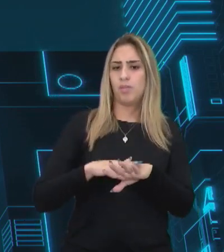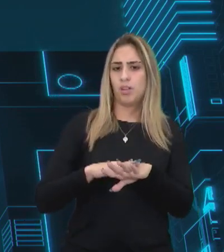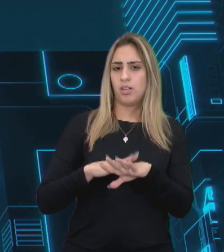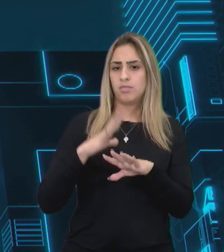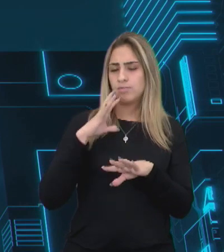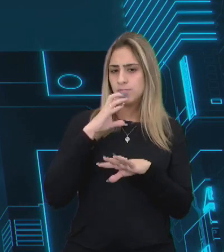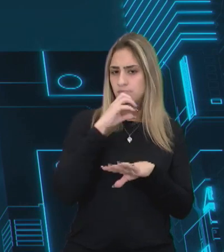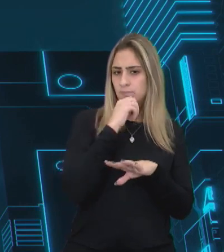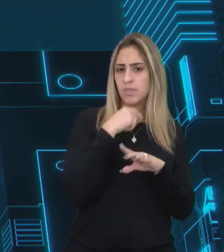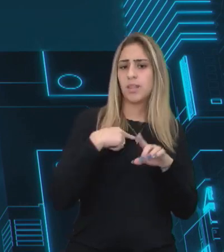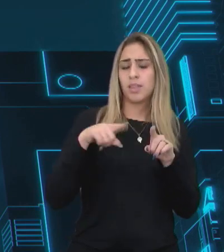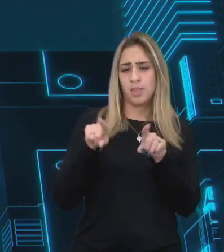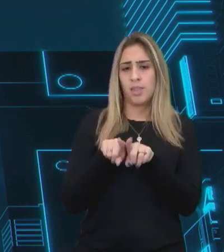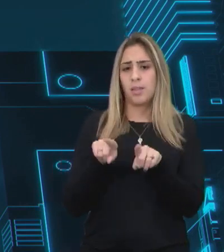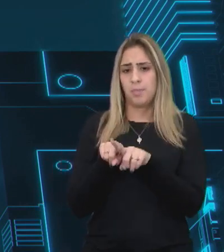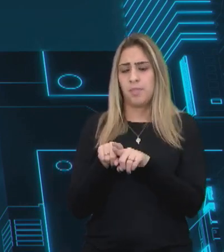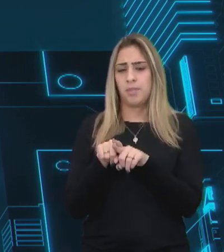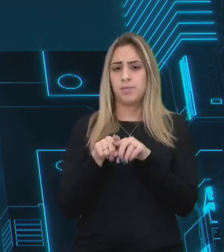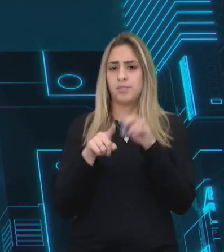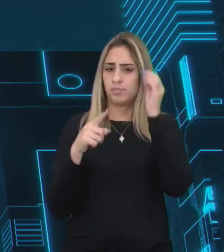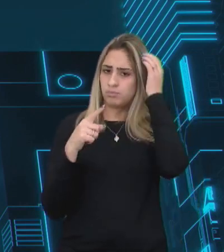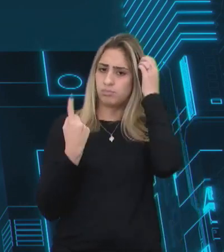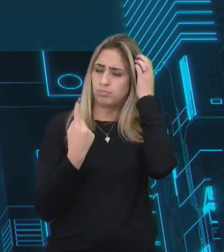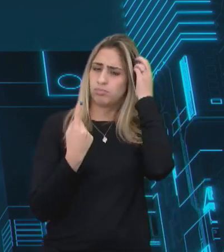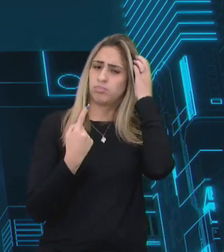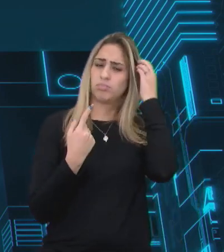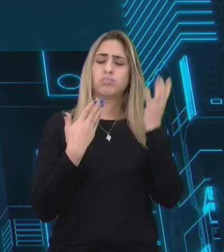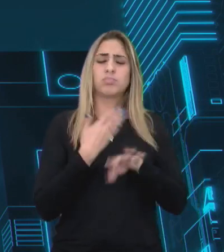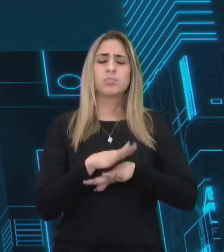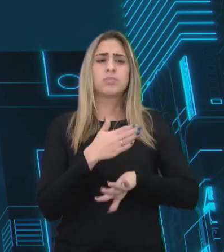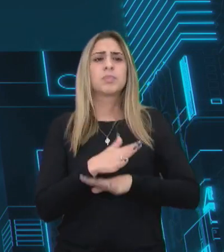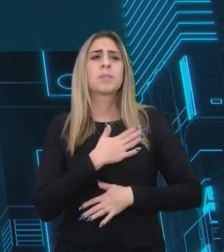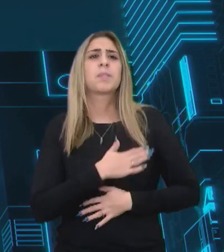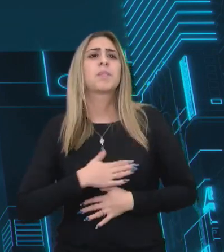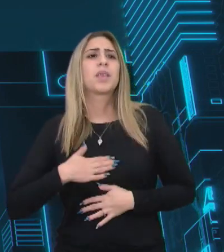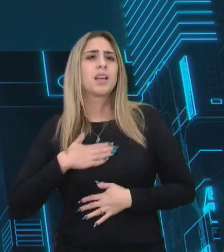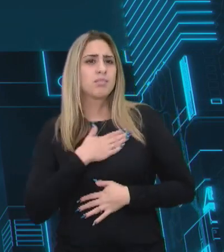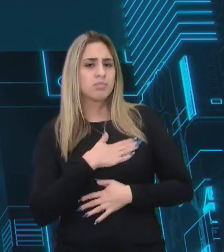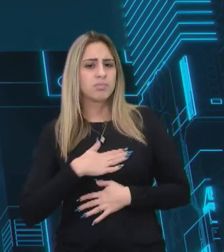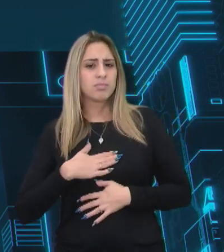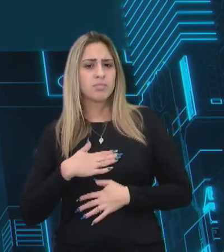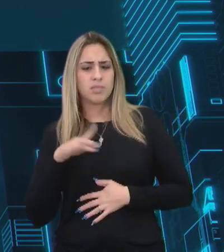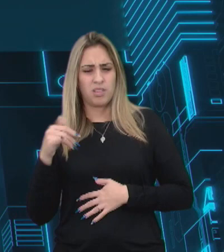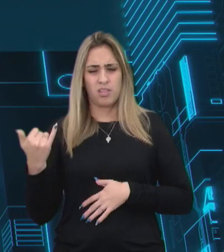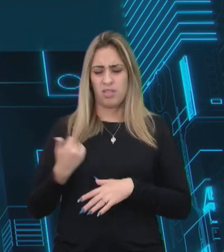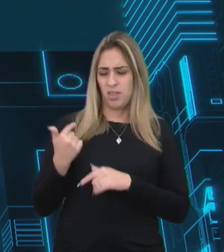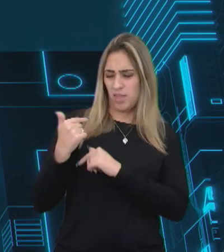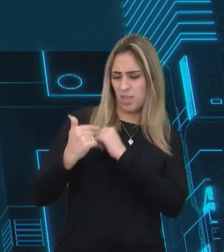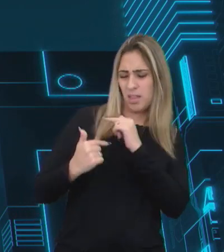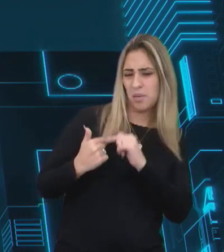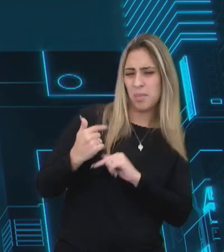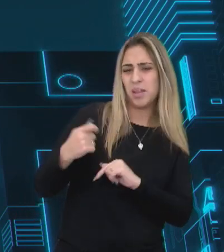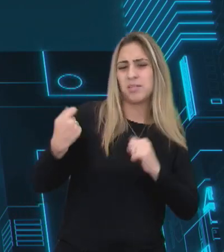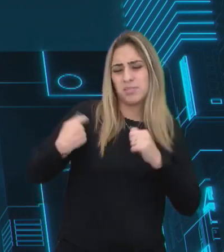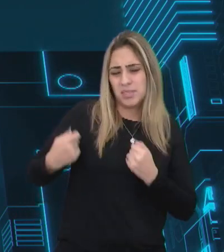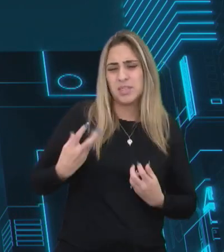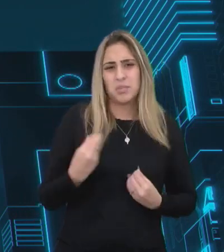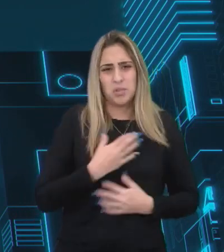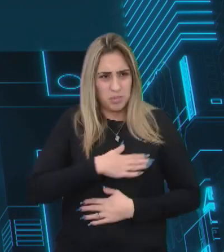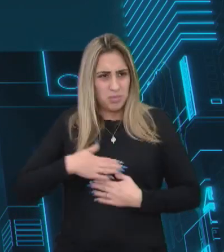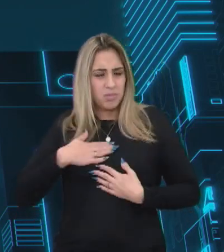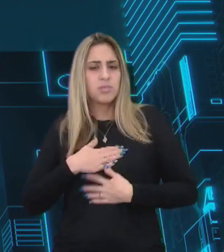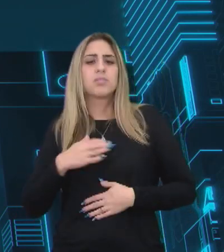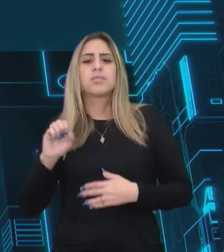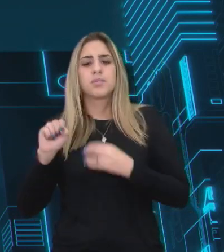excelência, existe também uma execução prazerosa, né? Ah, professor, quer dizer que trabalhar sempre tem que ser prazeroso? Não, a